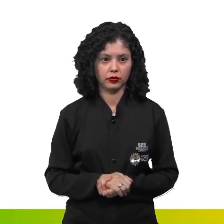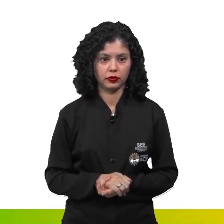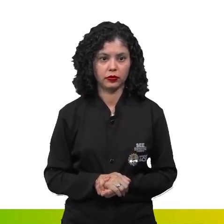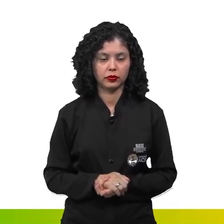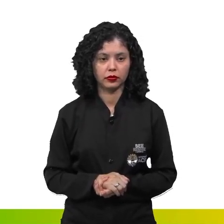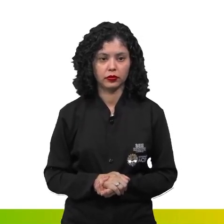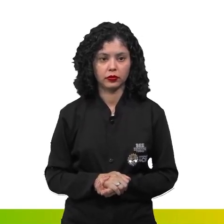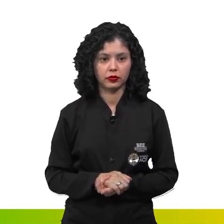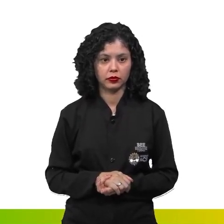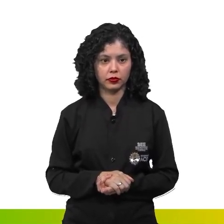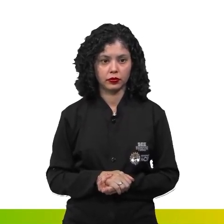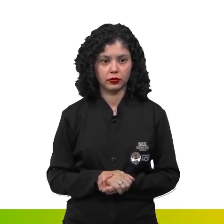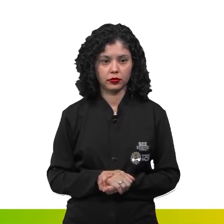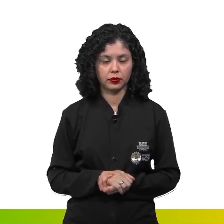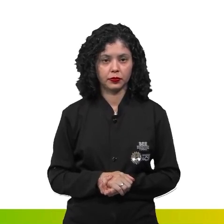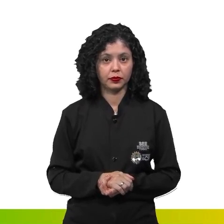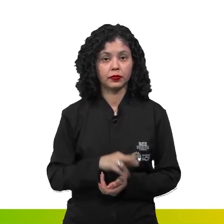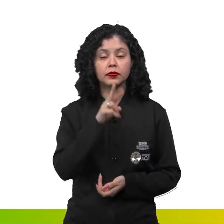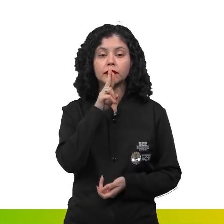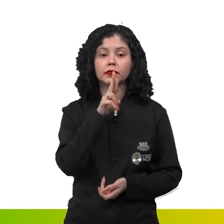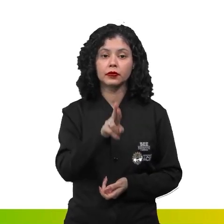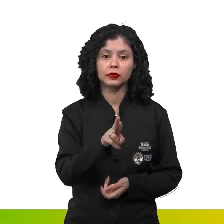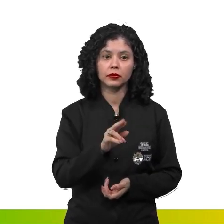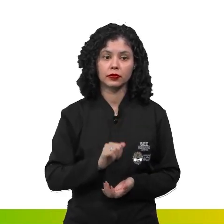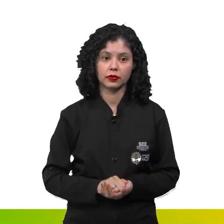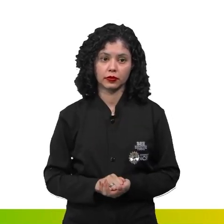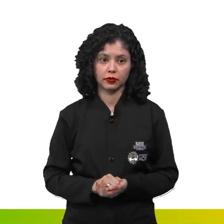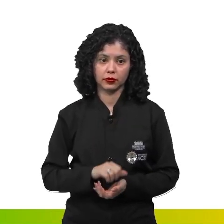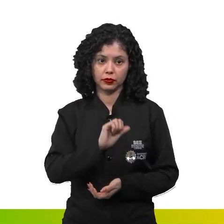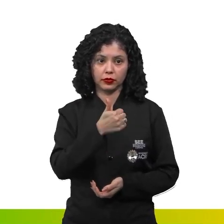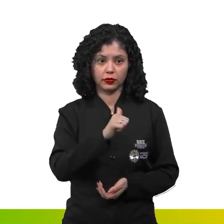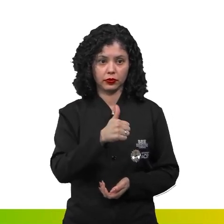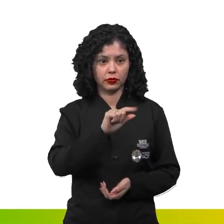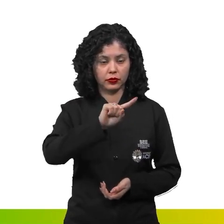1024 vezes 11, esse valor vai ser igual a